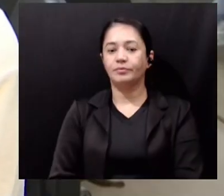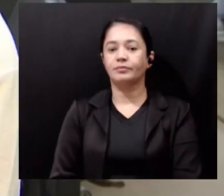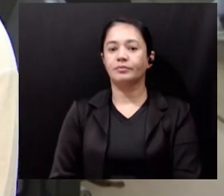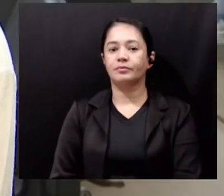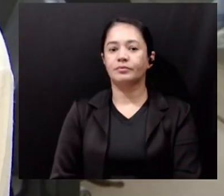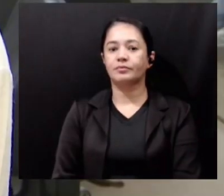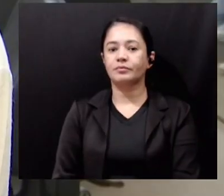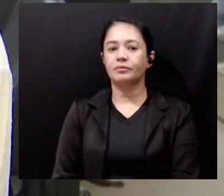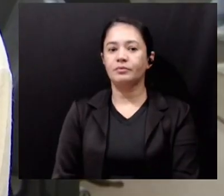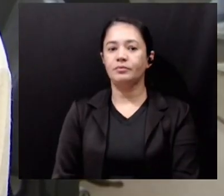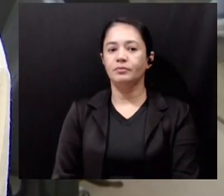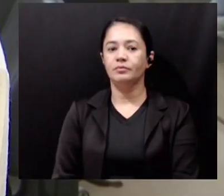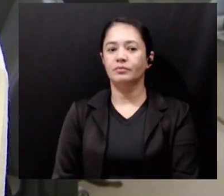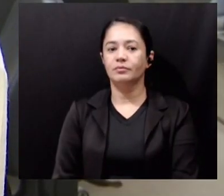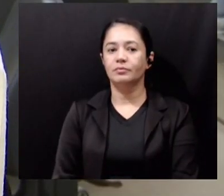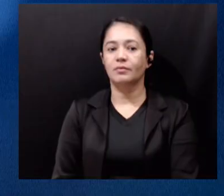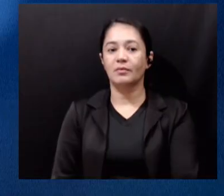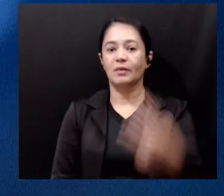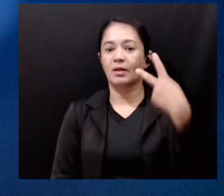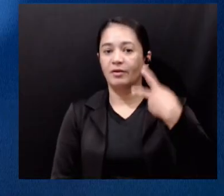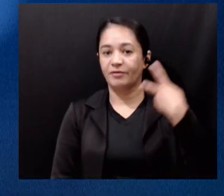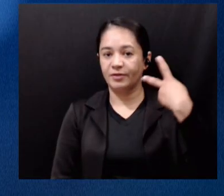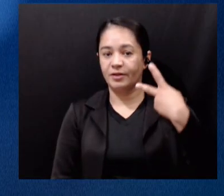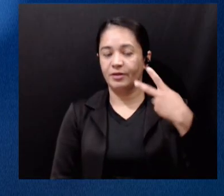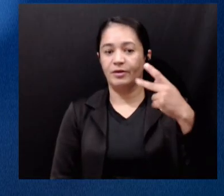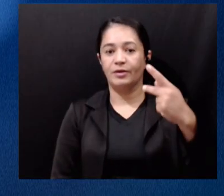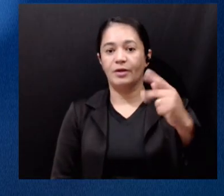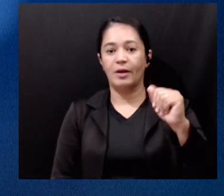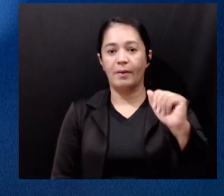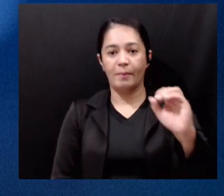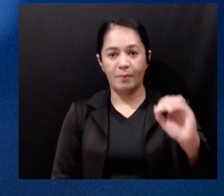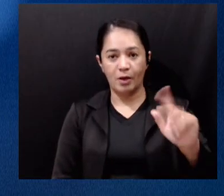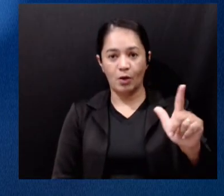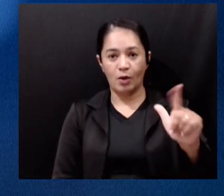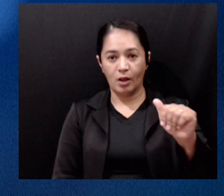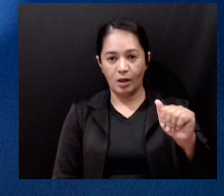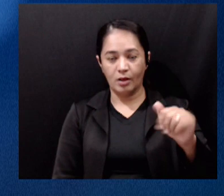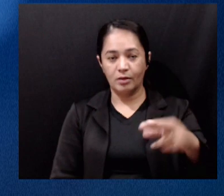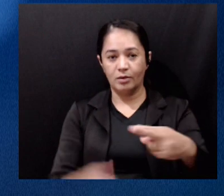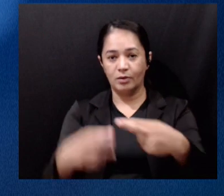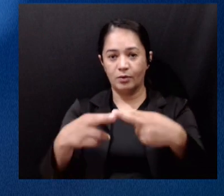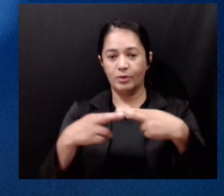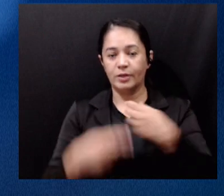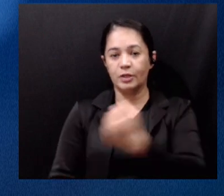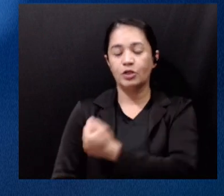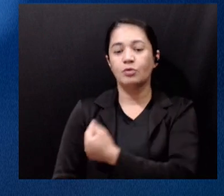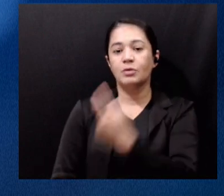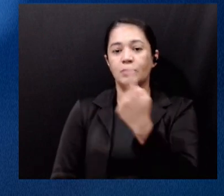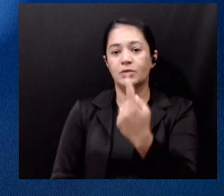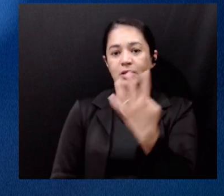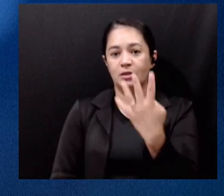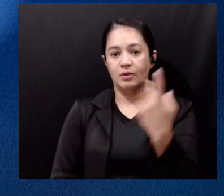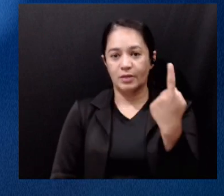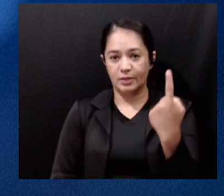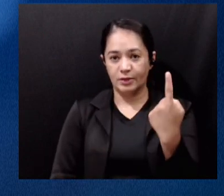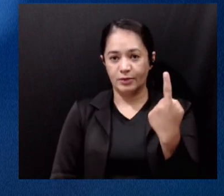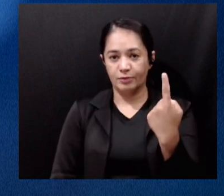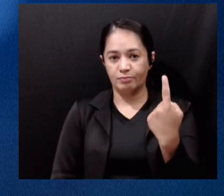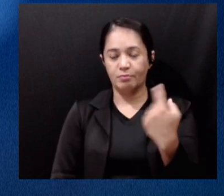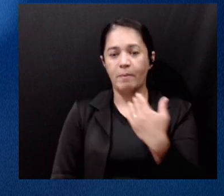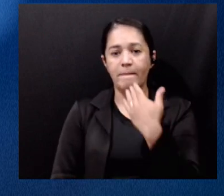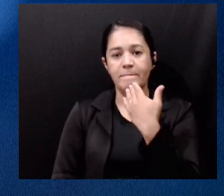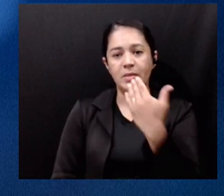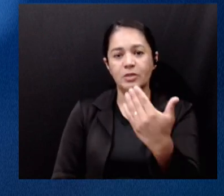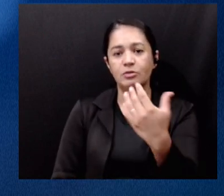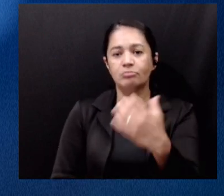A vereadora Paola Miguel, através do requerimento de número 141 de 2025, solicitou a criação da